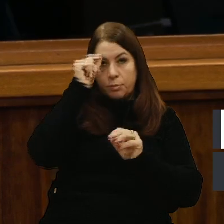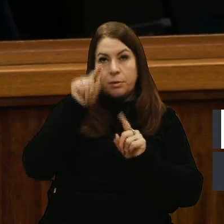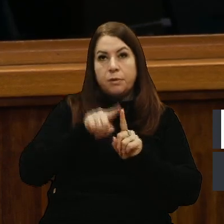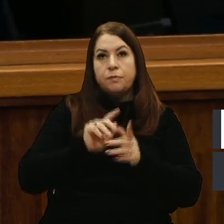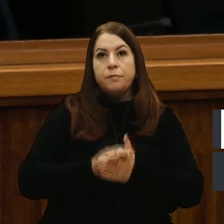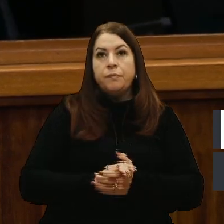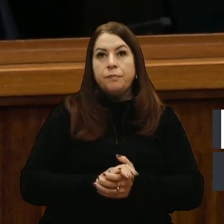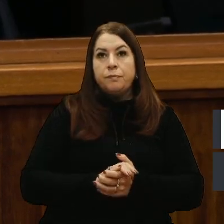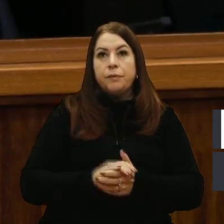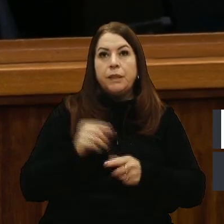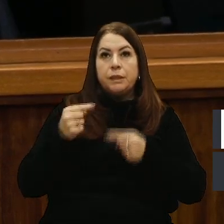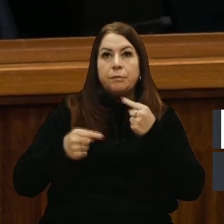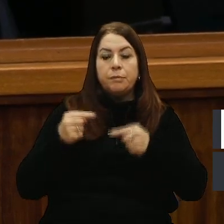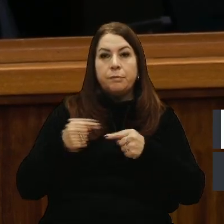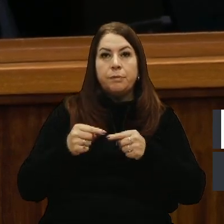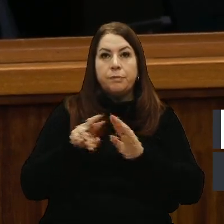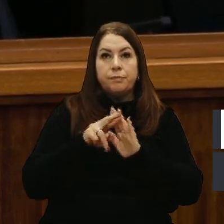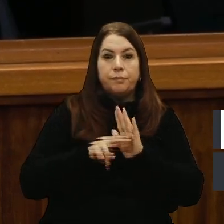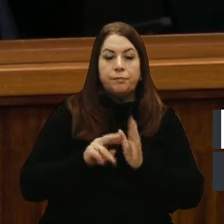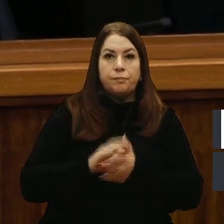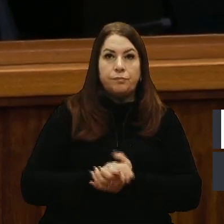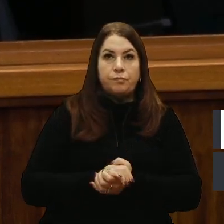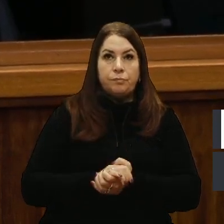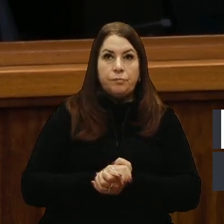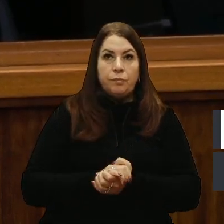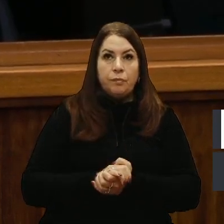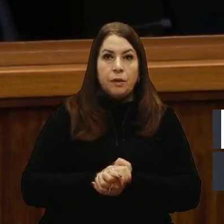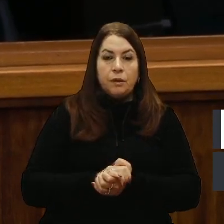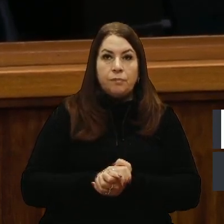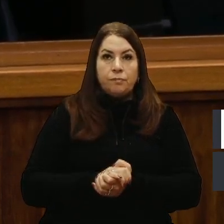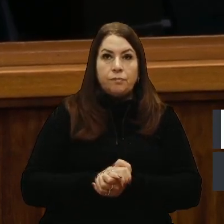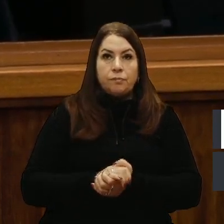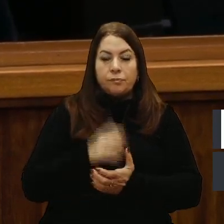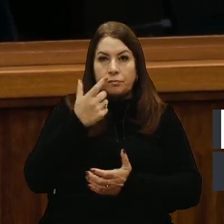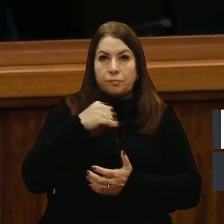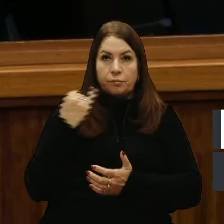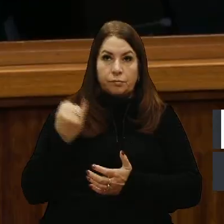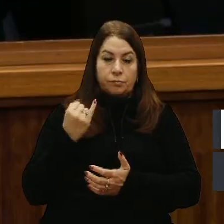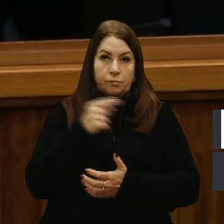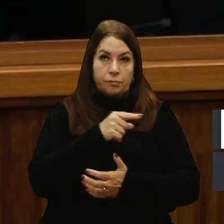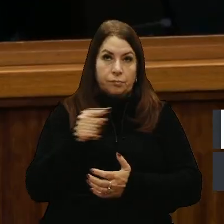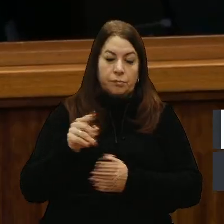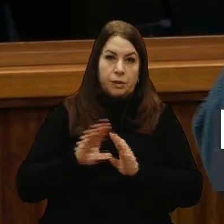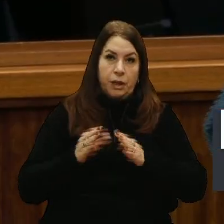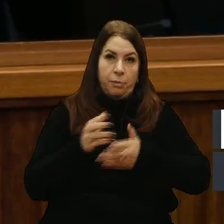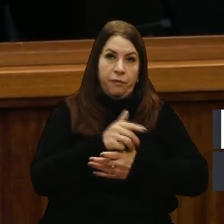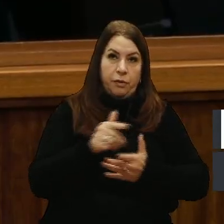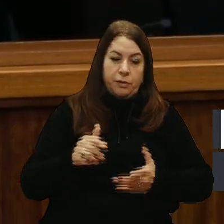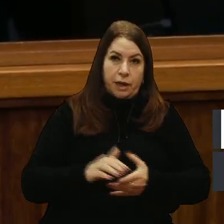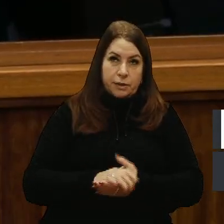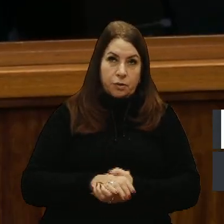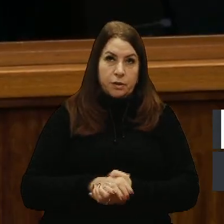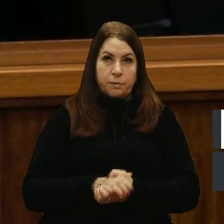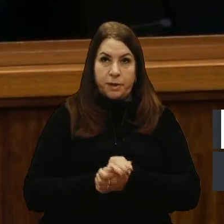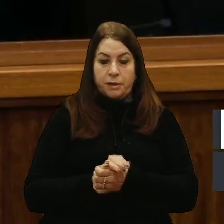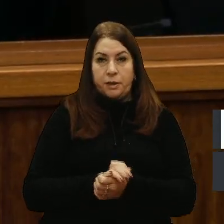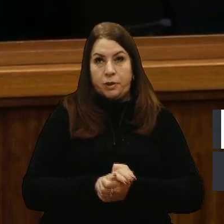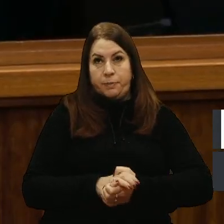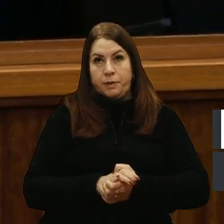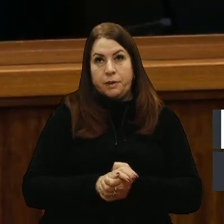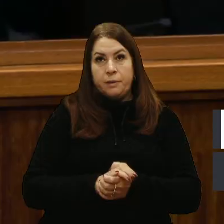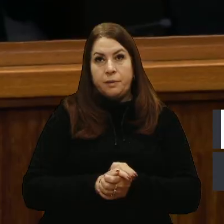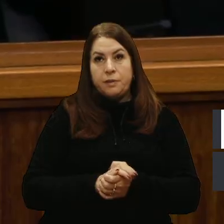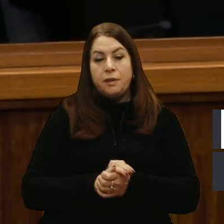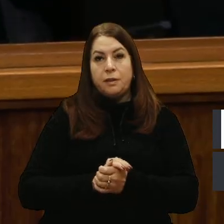fruto desse debate do regimento. E eu acho importante essa comissão, foi pedido